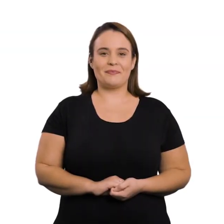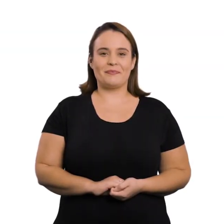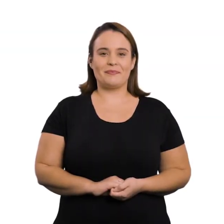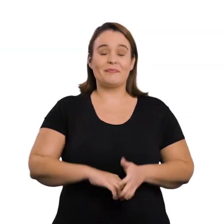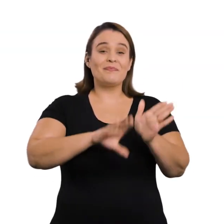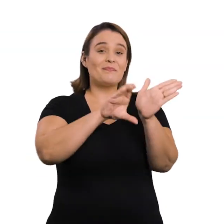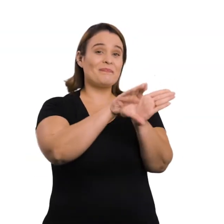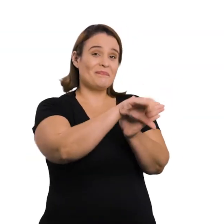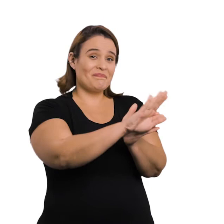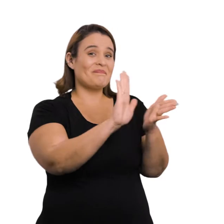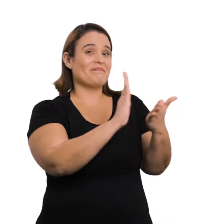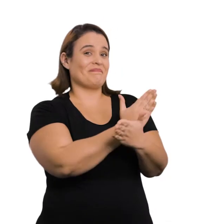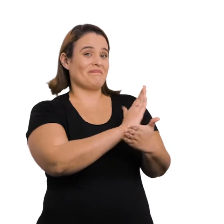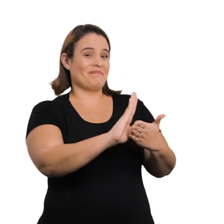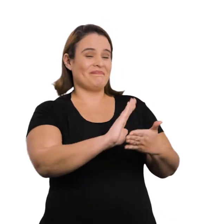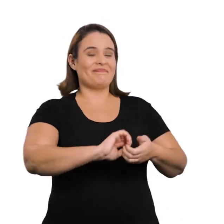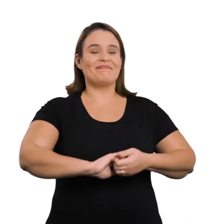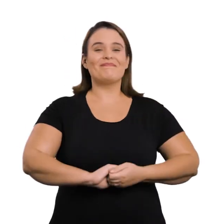Alguns conceitos.